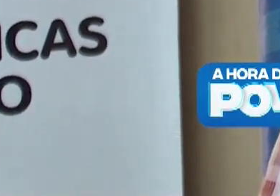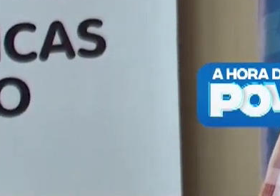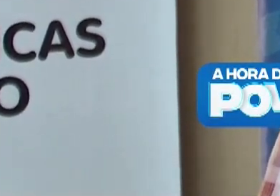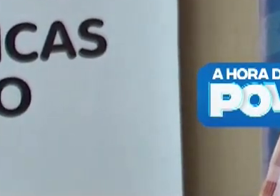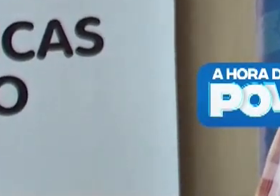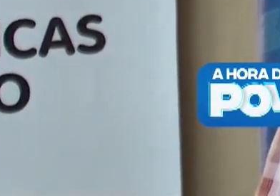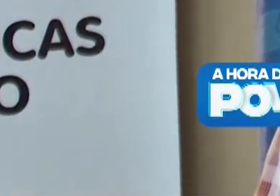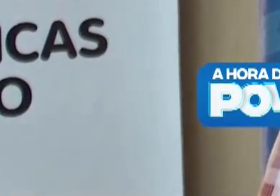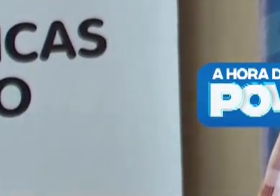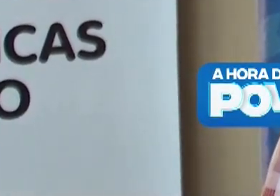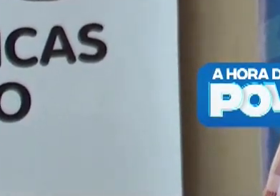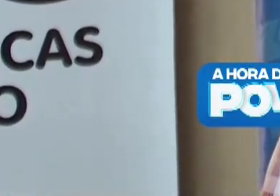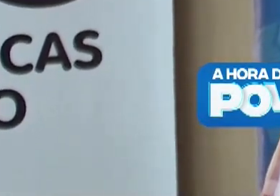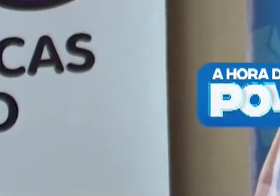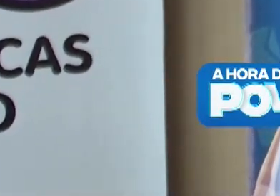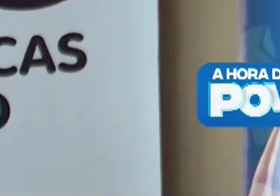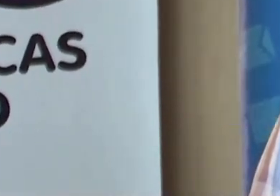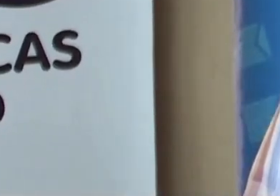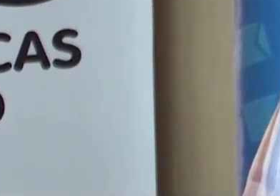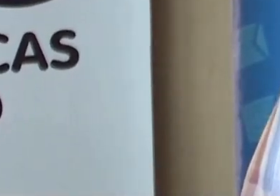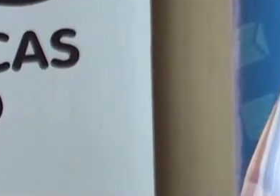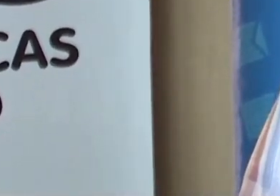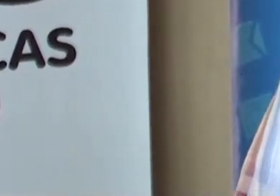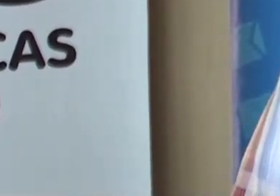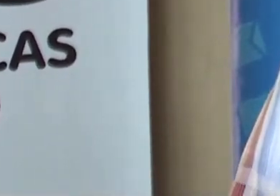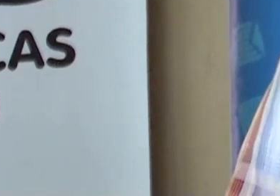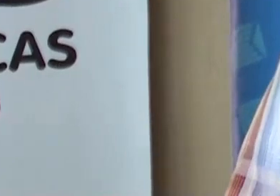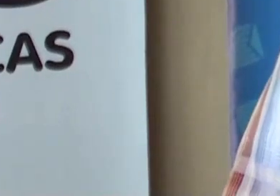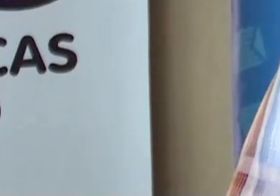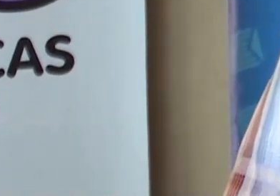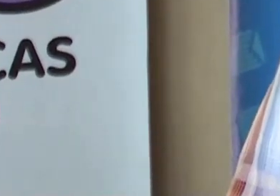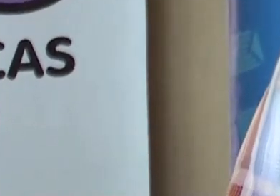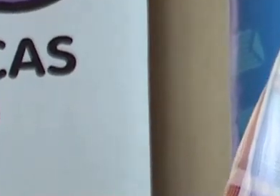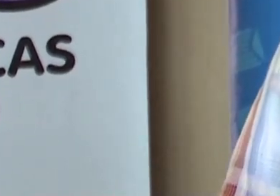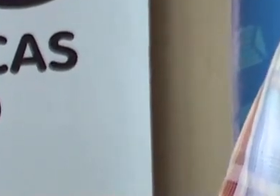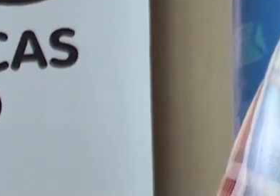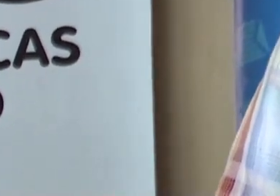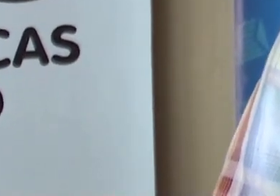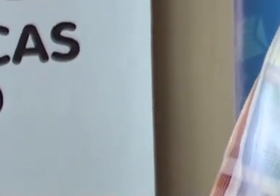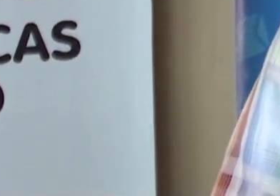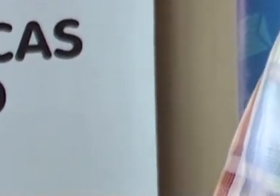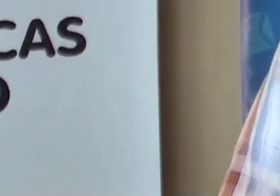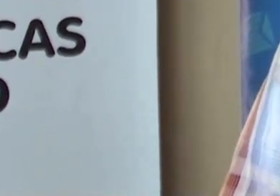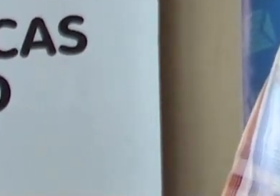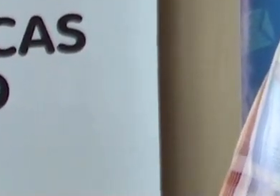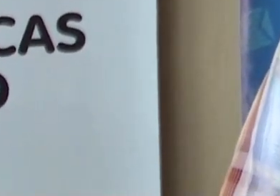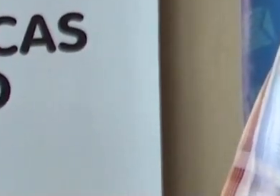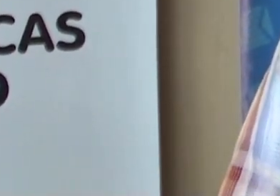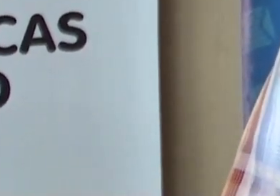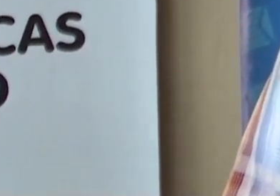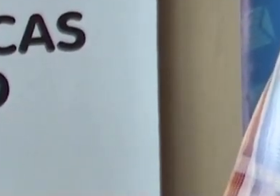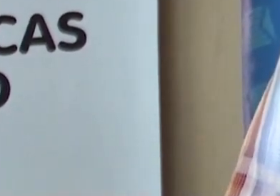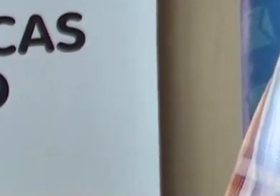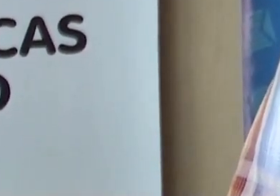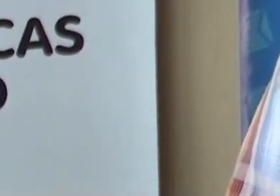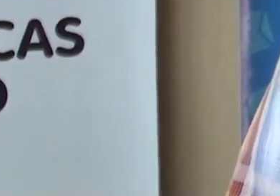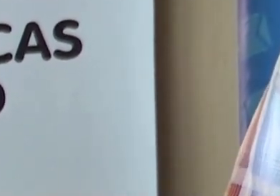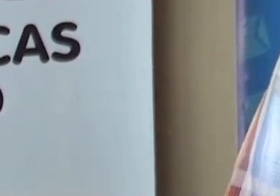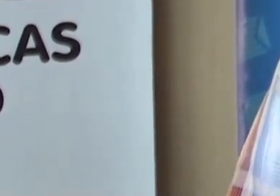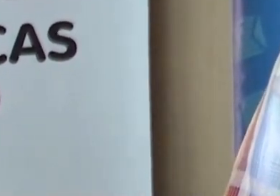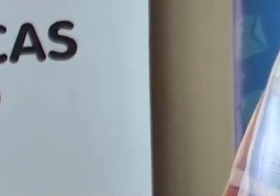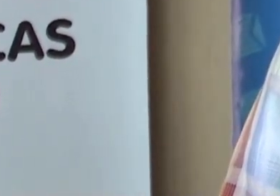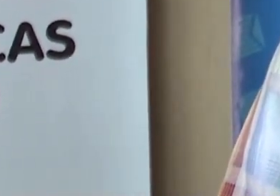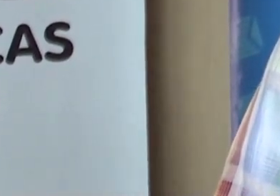Caxias, representando aqui o bairro Coab, representando também a diversidade. Então, a minha pergunta é para o prefeito